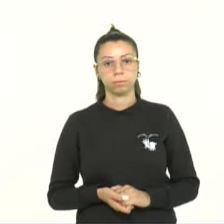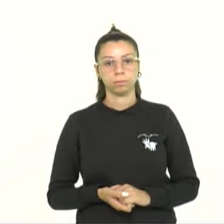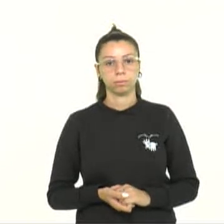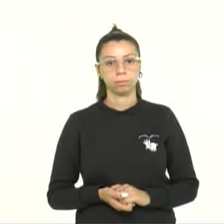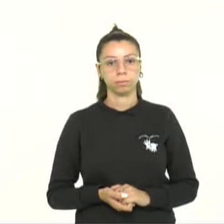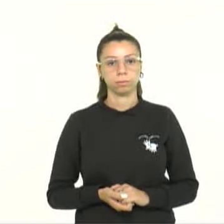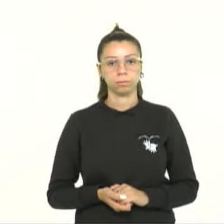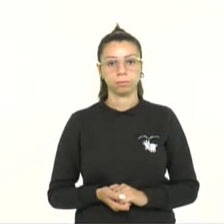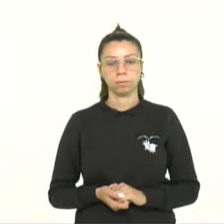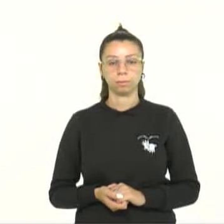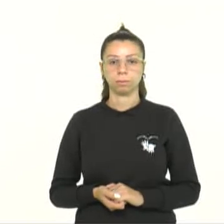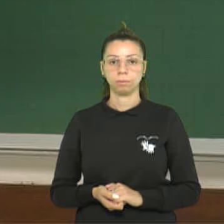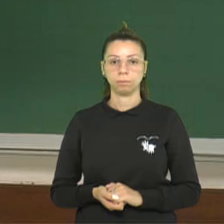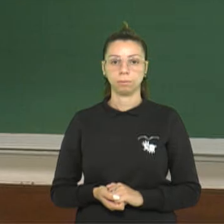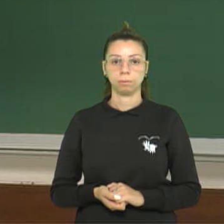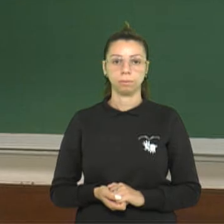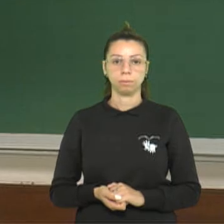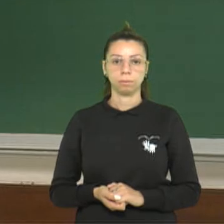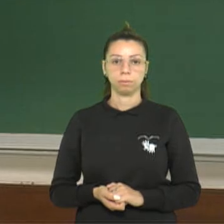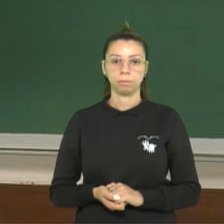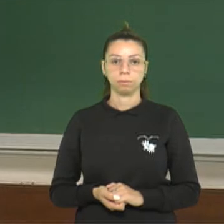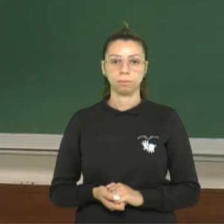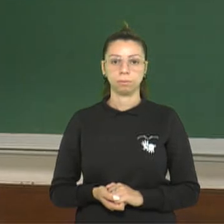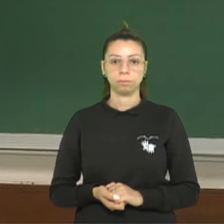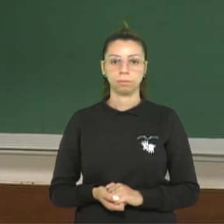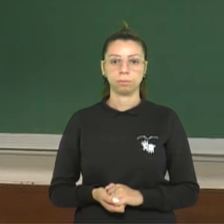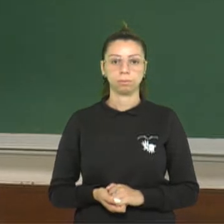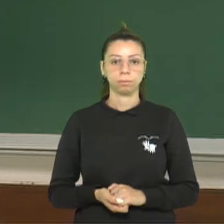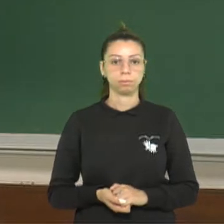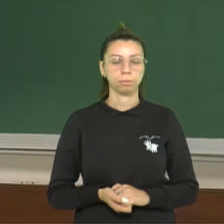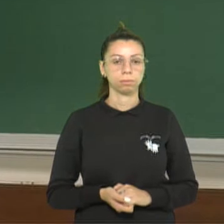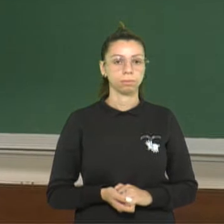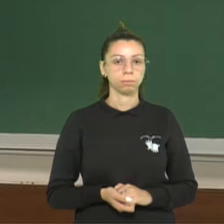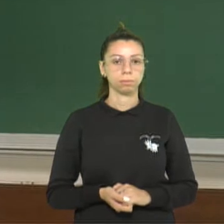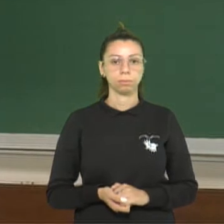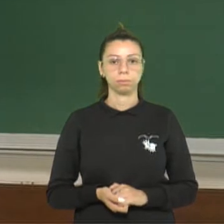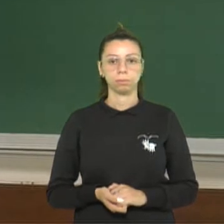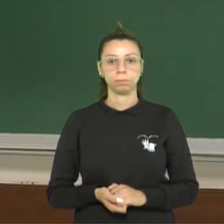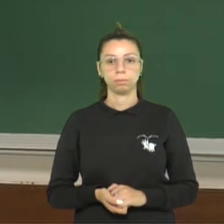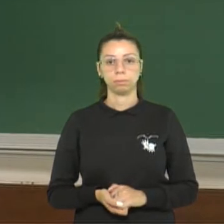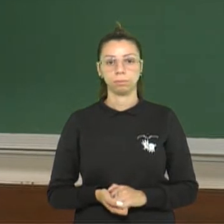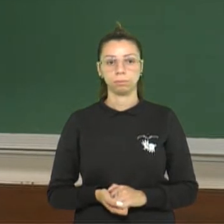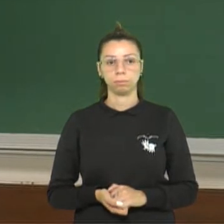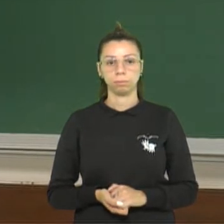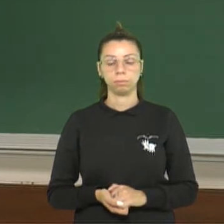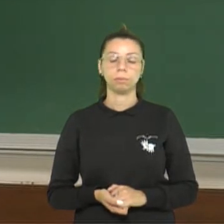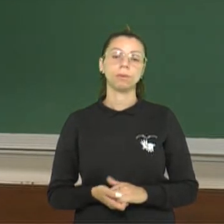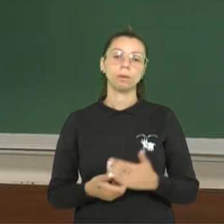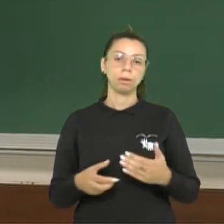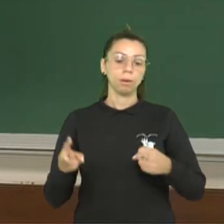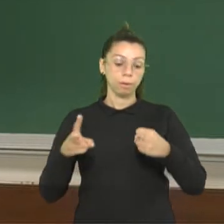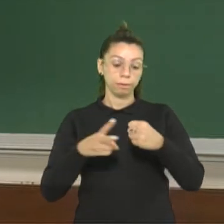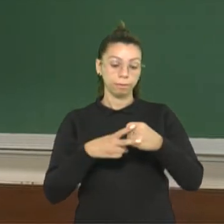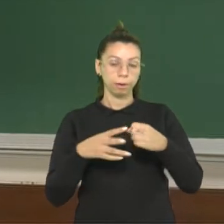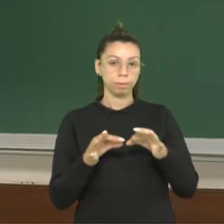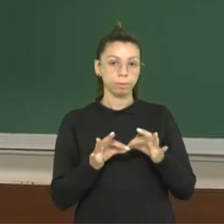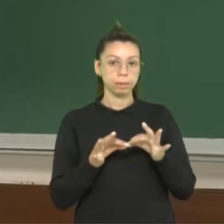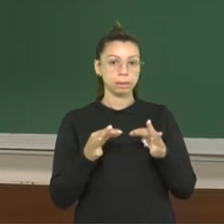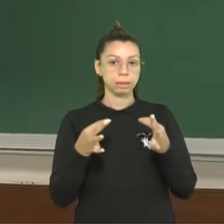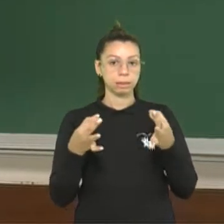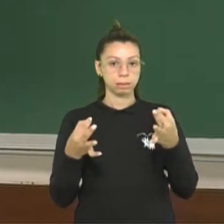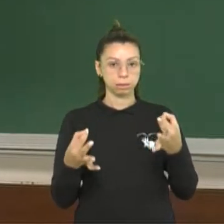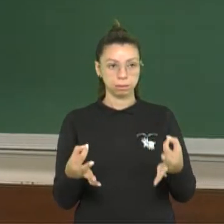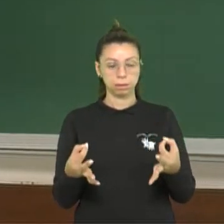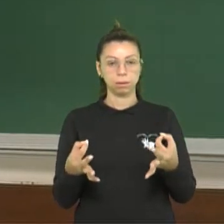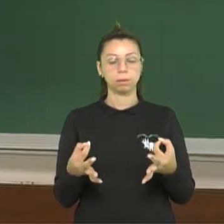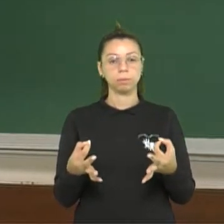e ustedes aceptan. Perceba e observe aí, né, que é um verbo simples de conjugar, porque se trata de